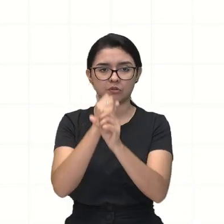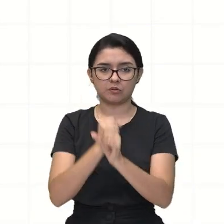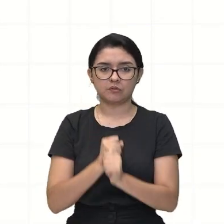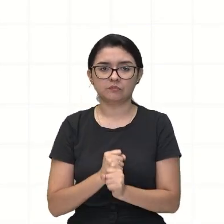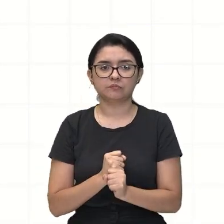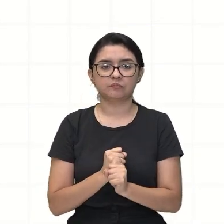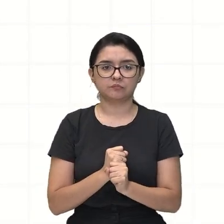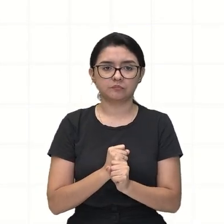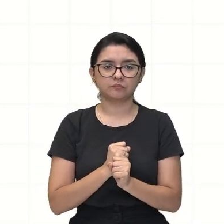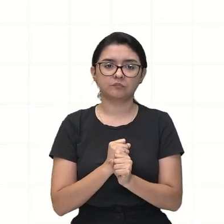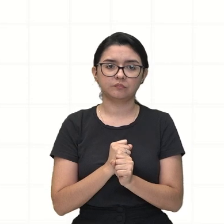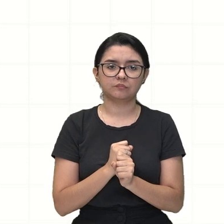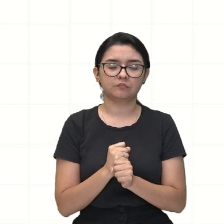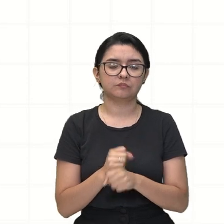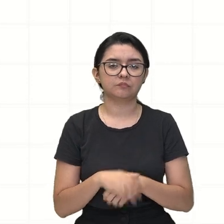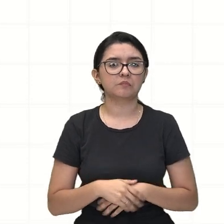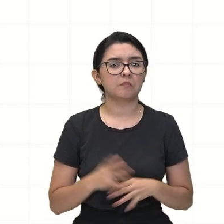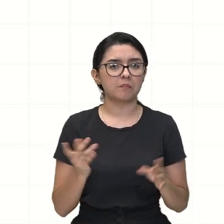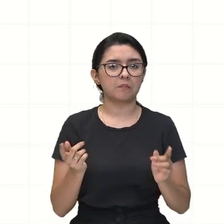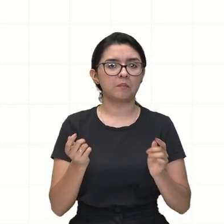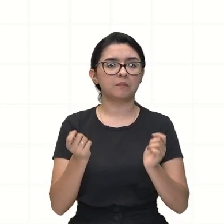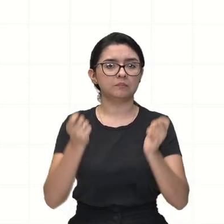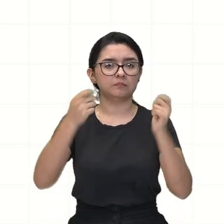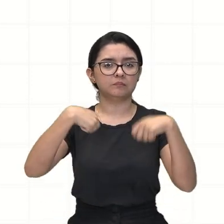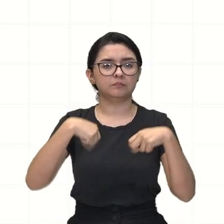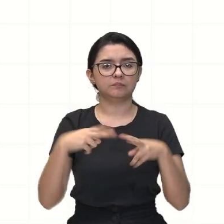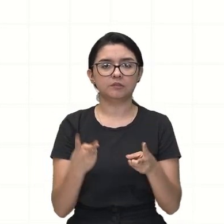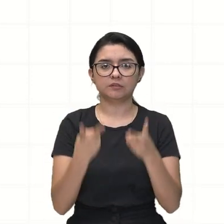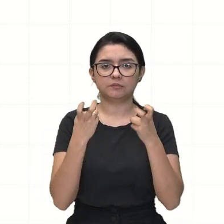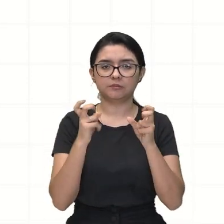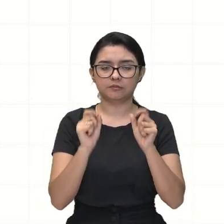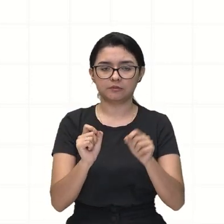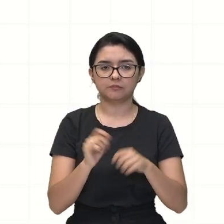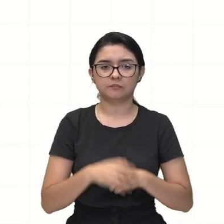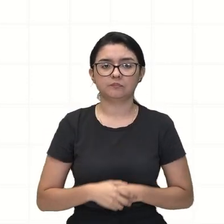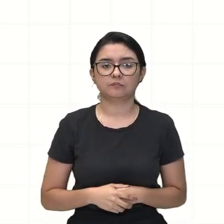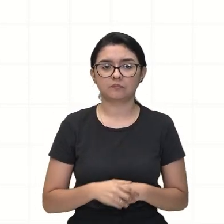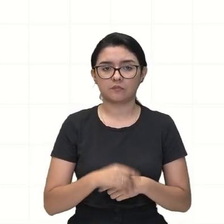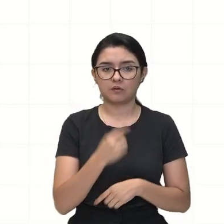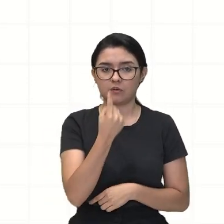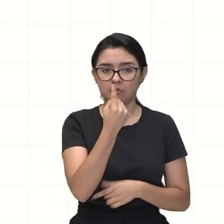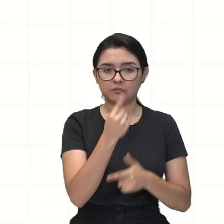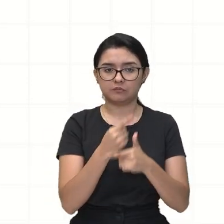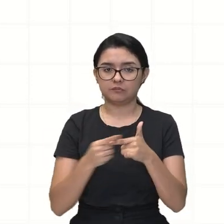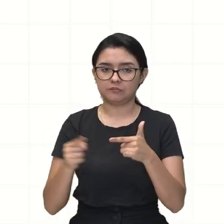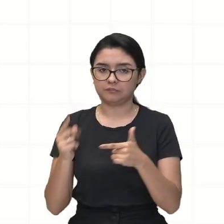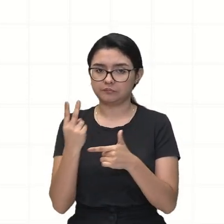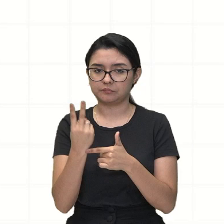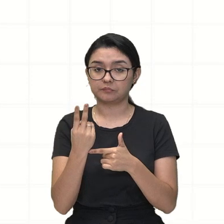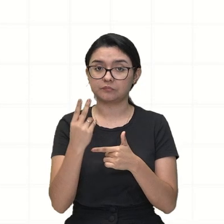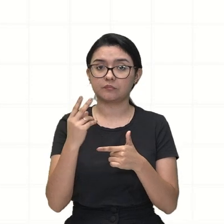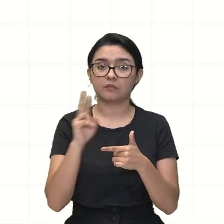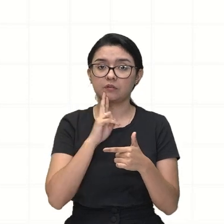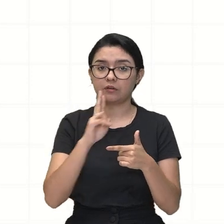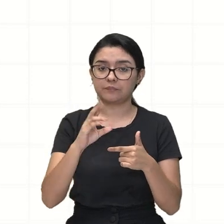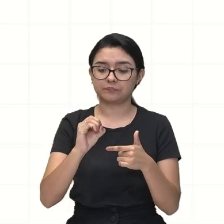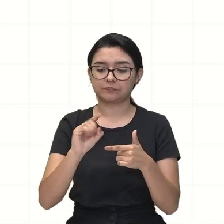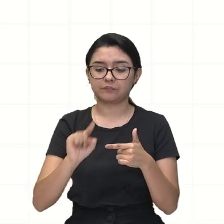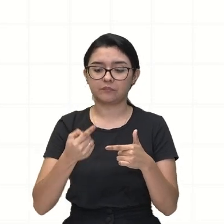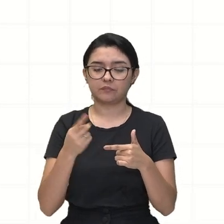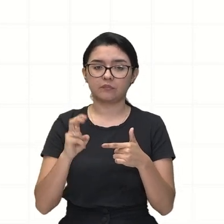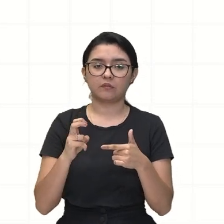cada fração, podemos observar o quê? Que 1 dividido por 2 é 0,5.